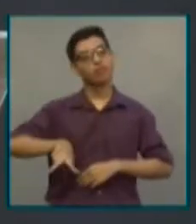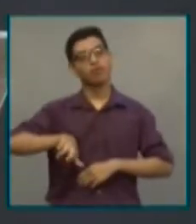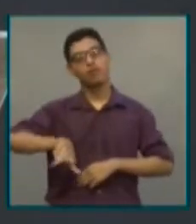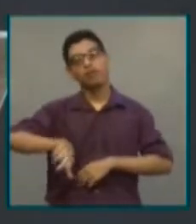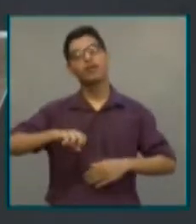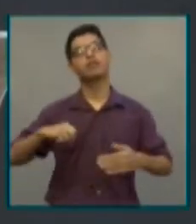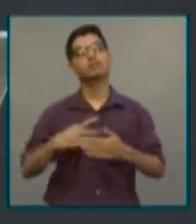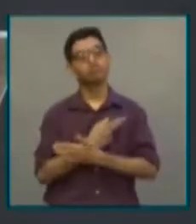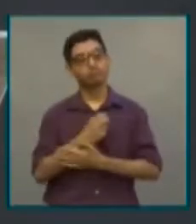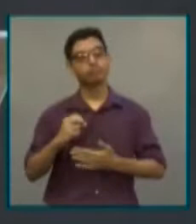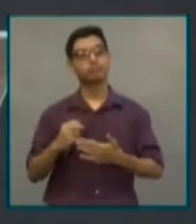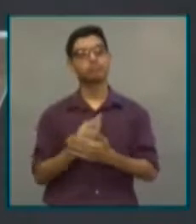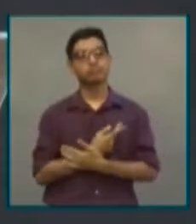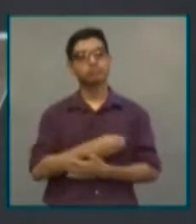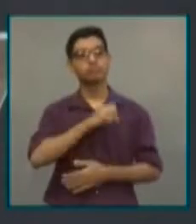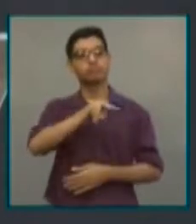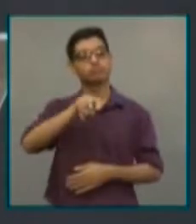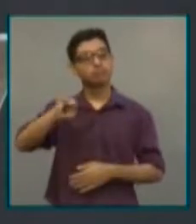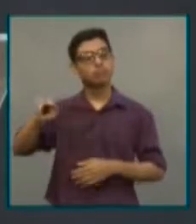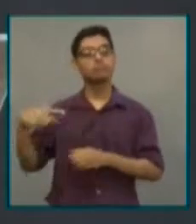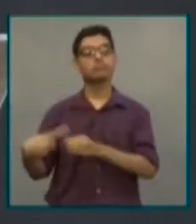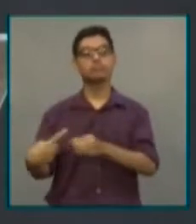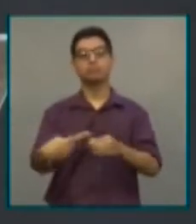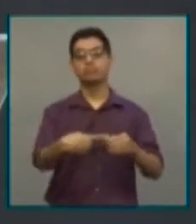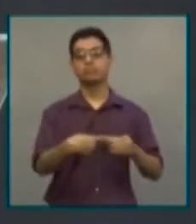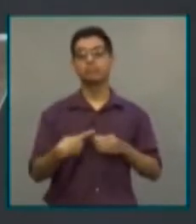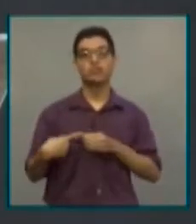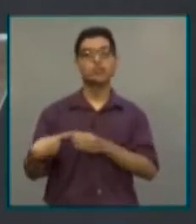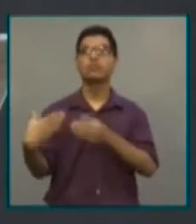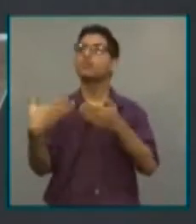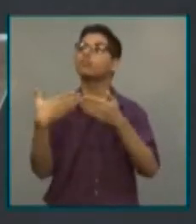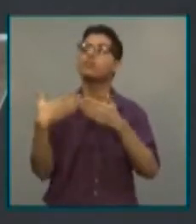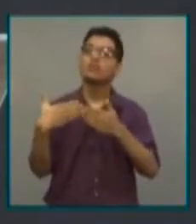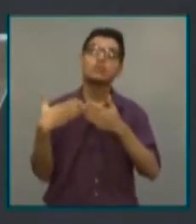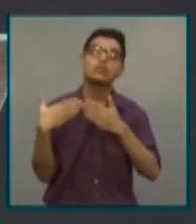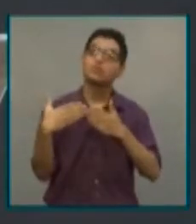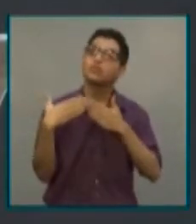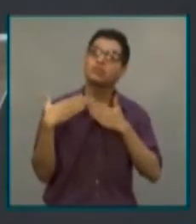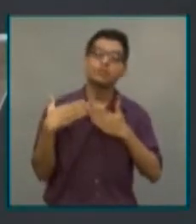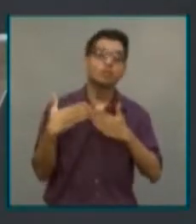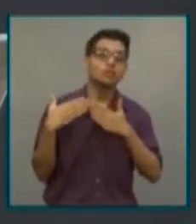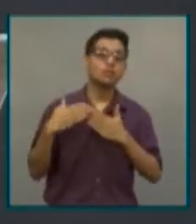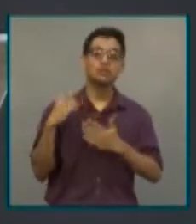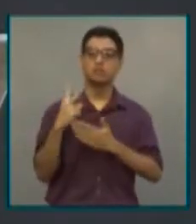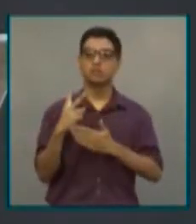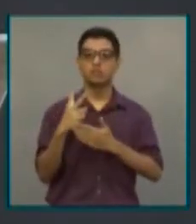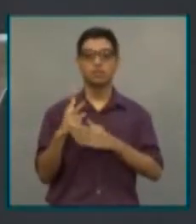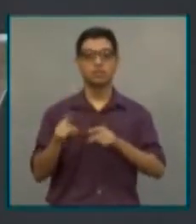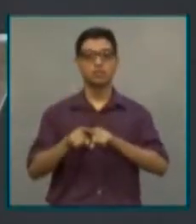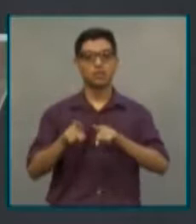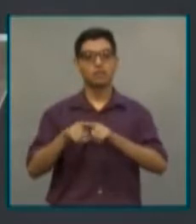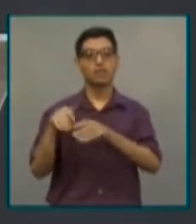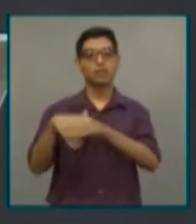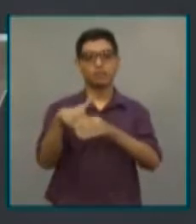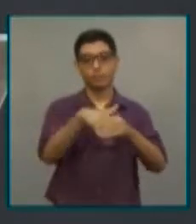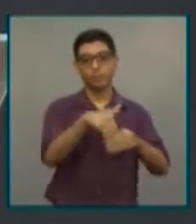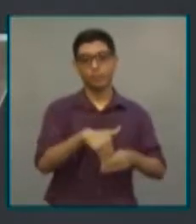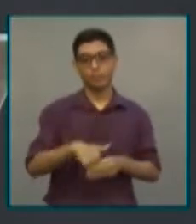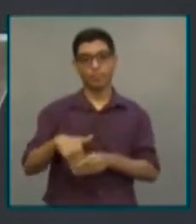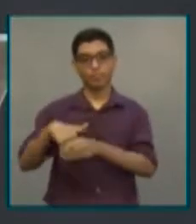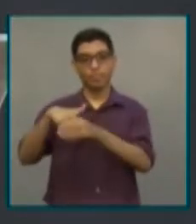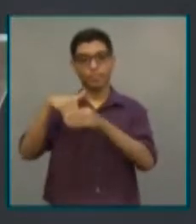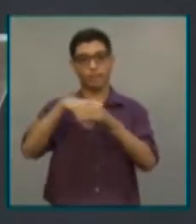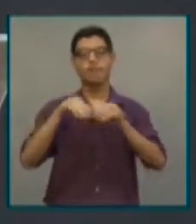O interior clama por socorro. As prerrogativas são pautadas em todo ano de eleição. Então, chegou a hora de fazer valer,